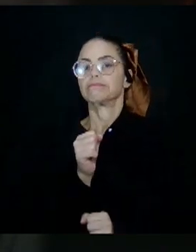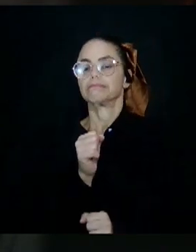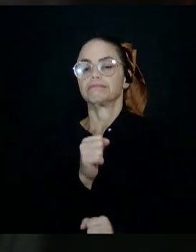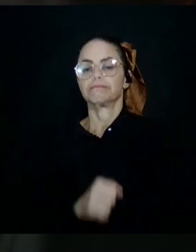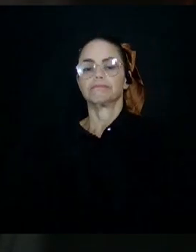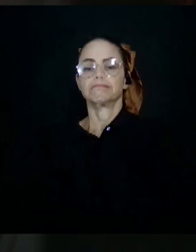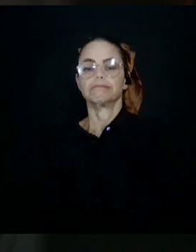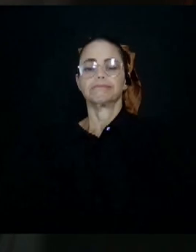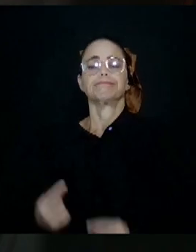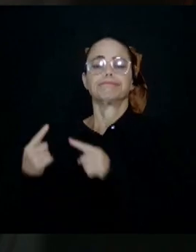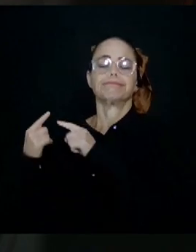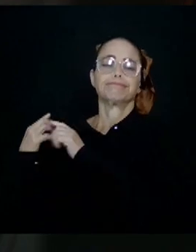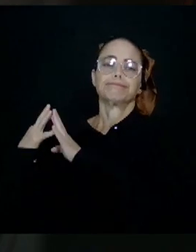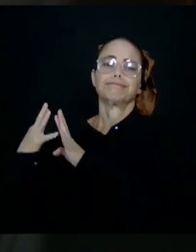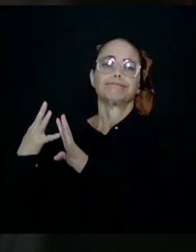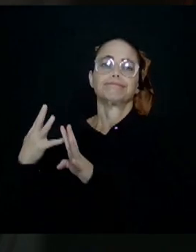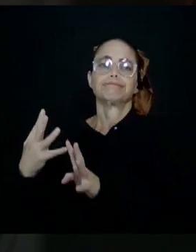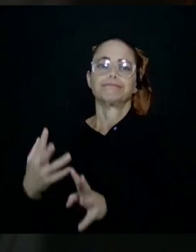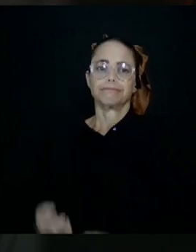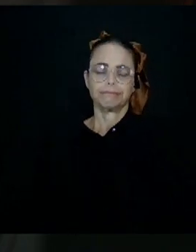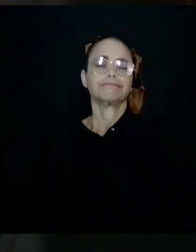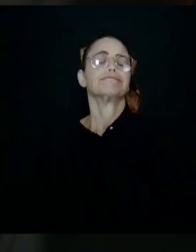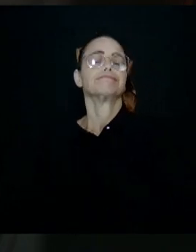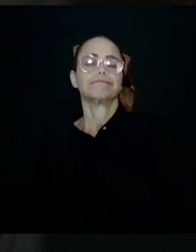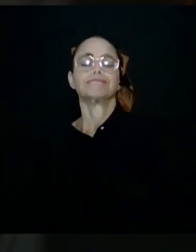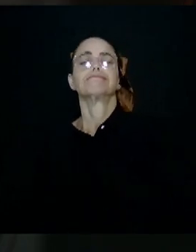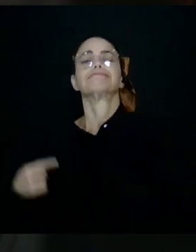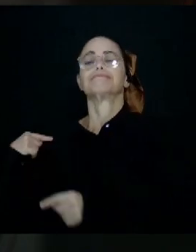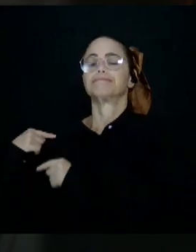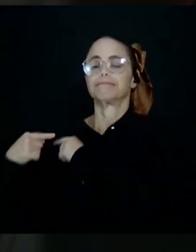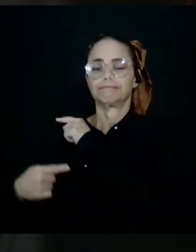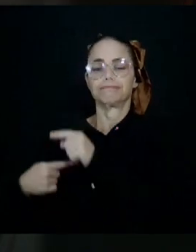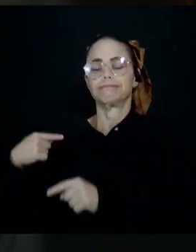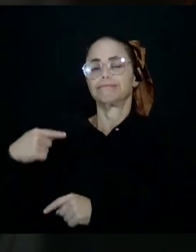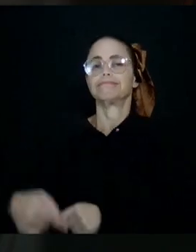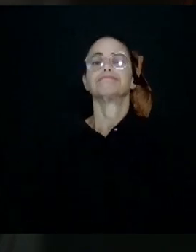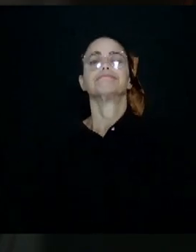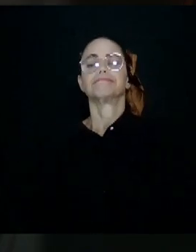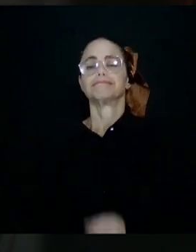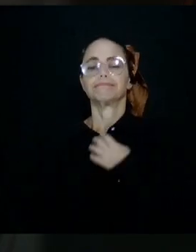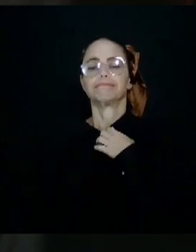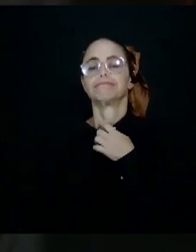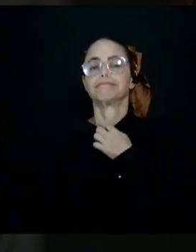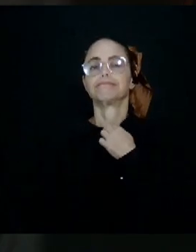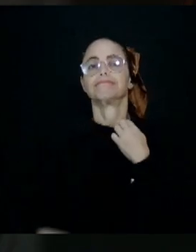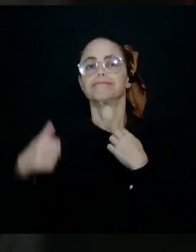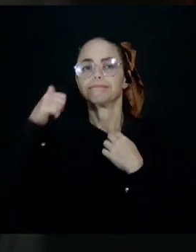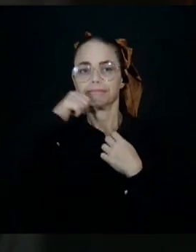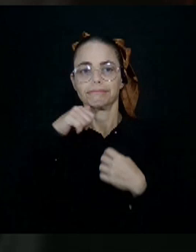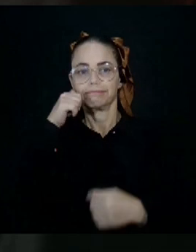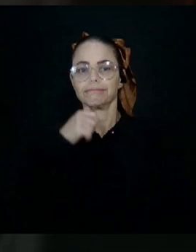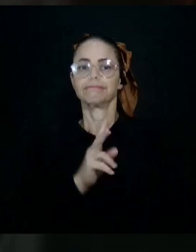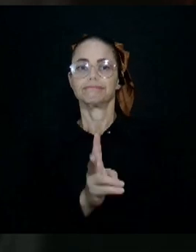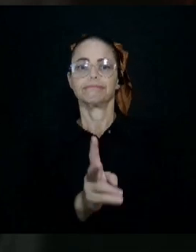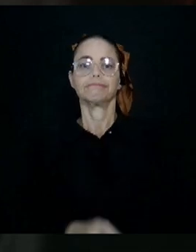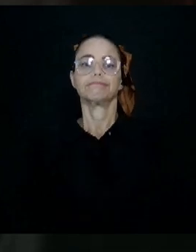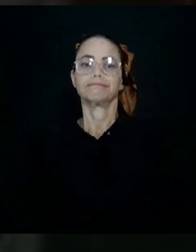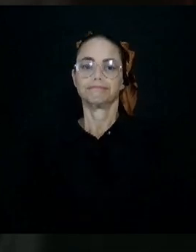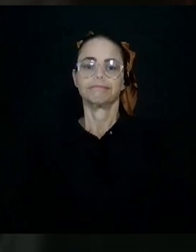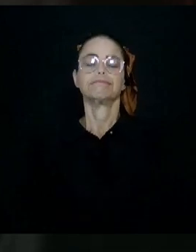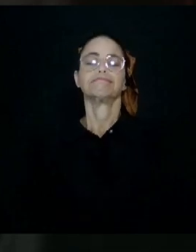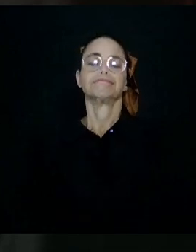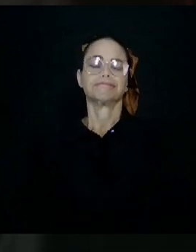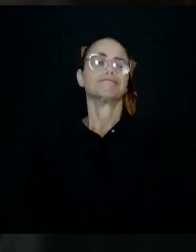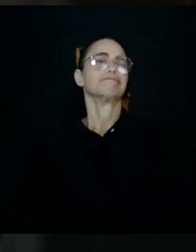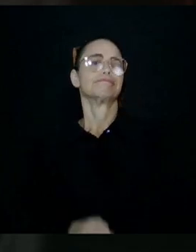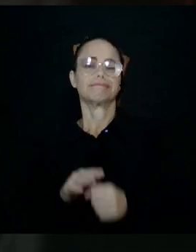conta das gerações e que a mulher sempre foi colocada de uma forma esdrúxula, vou dizer eu aqui. Isso